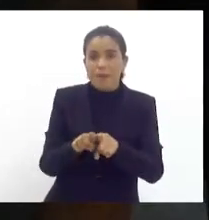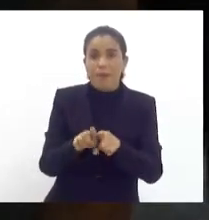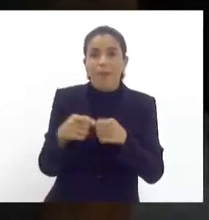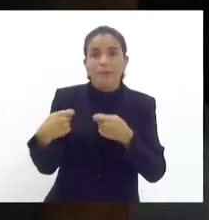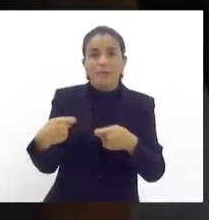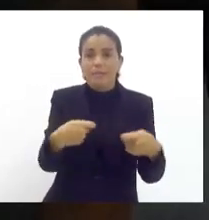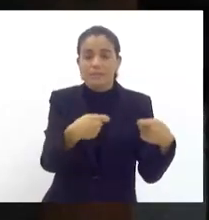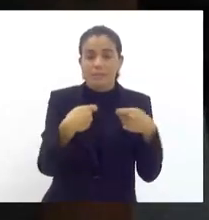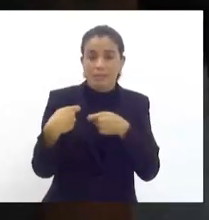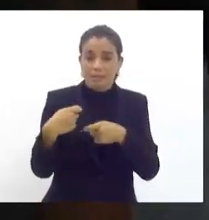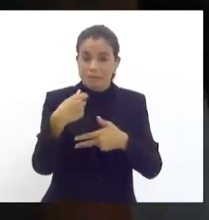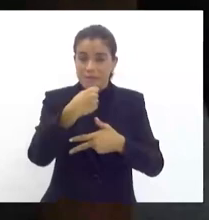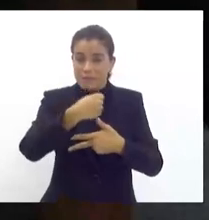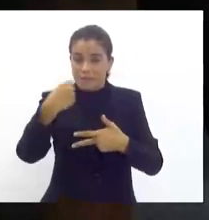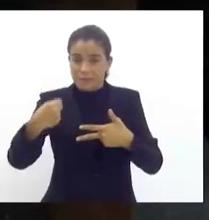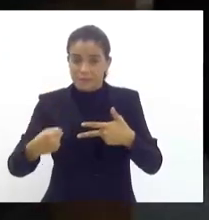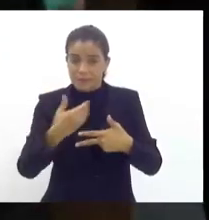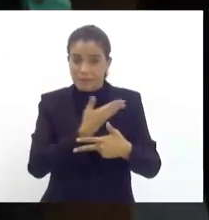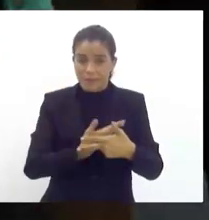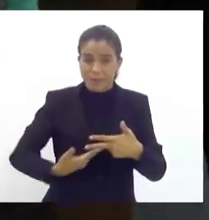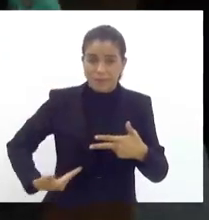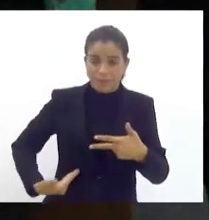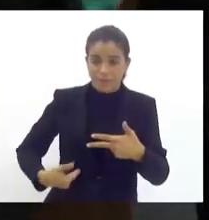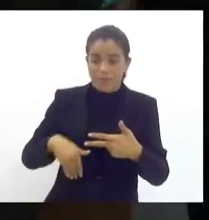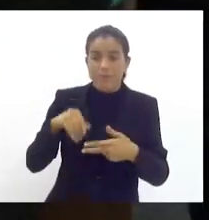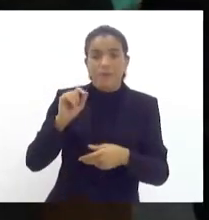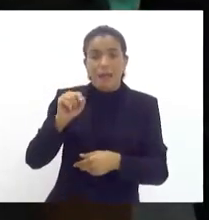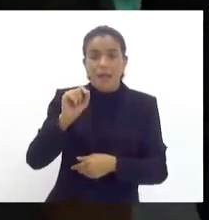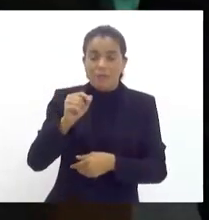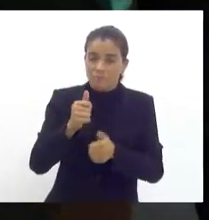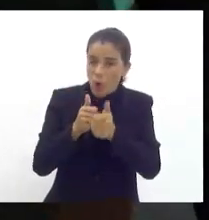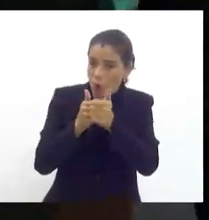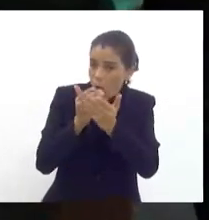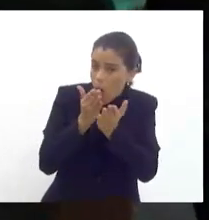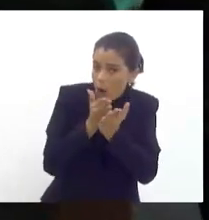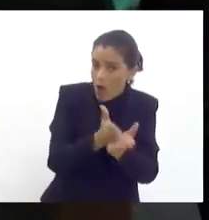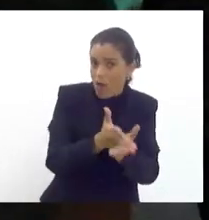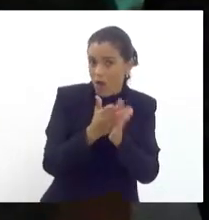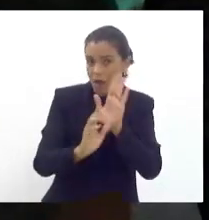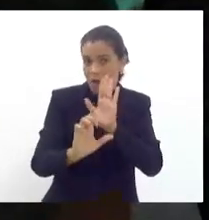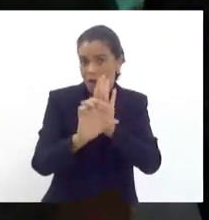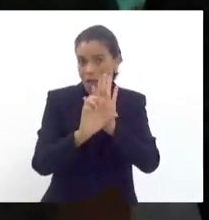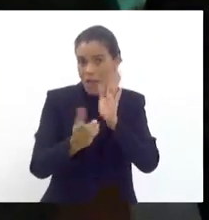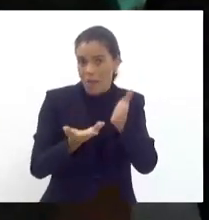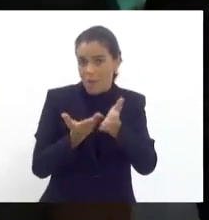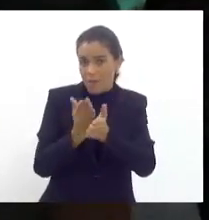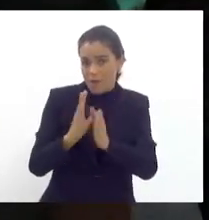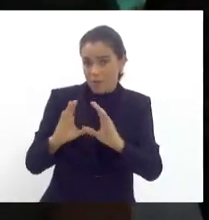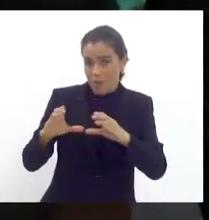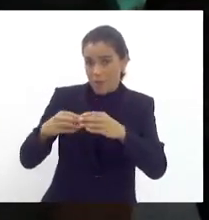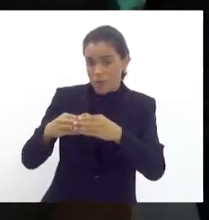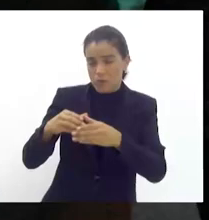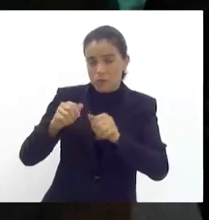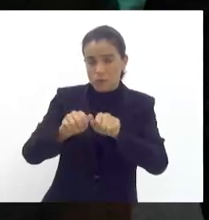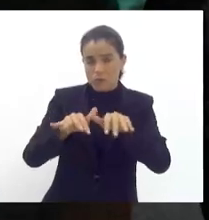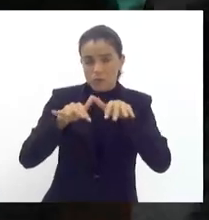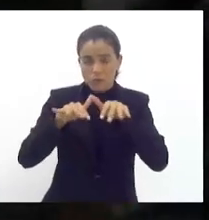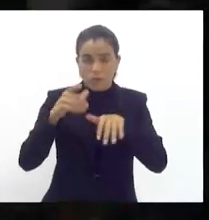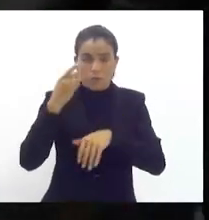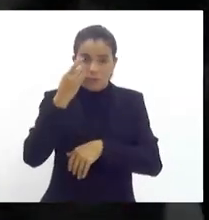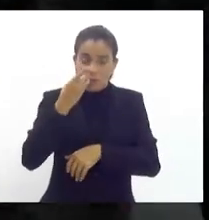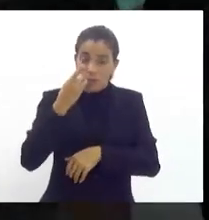é necessário que o poder público na letra da lei que vai hoje aqui aprovada pelo conjunto do Parlamento do Fluminense